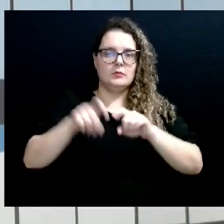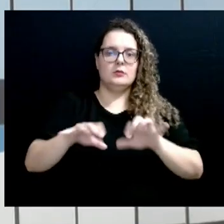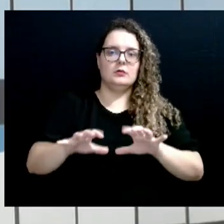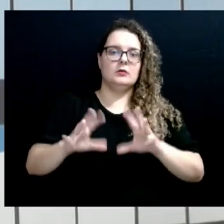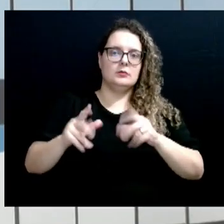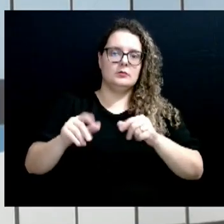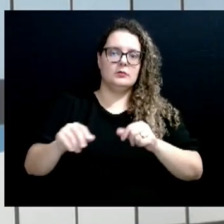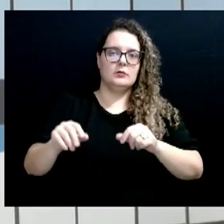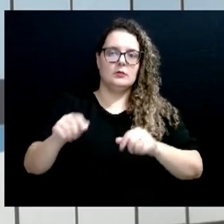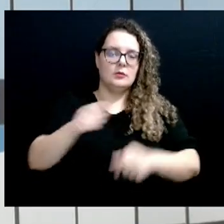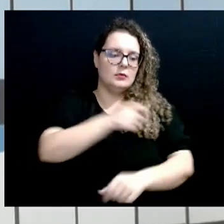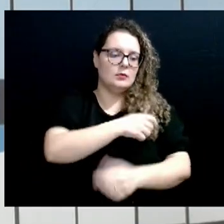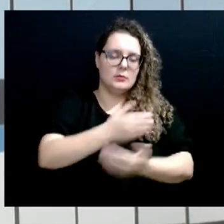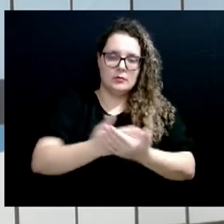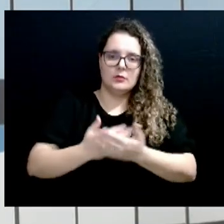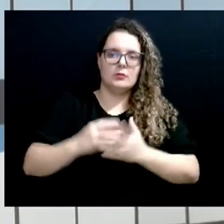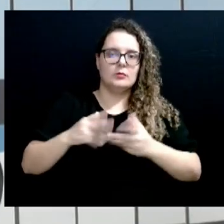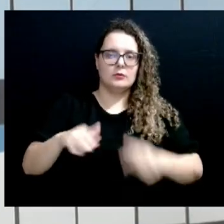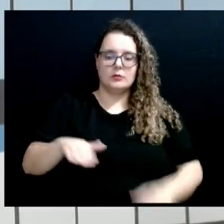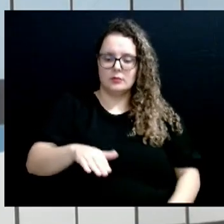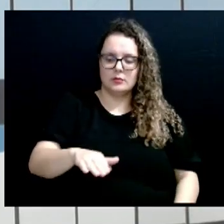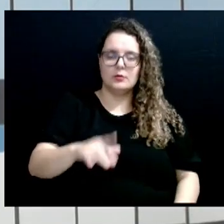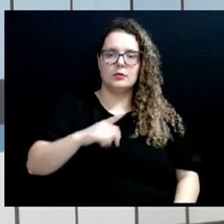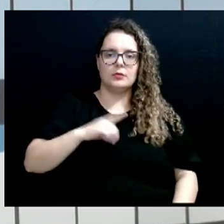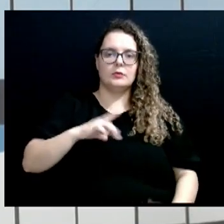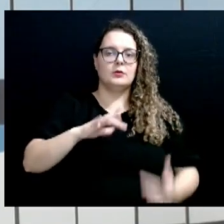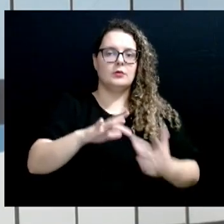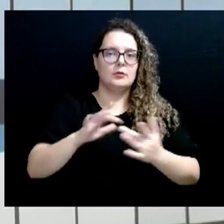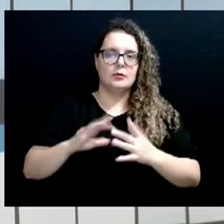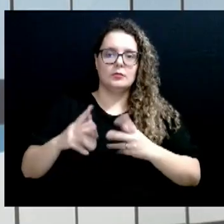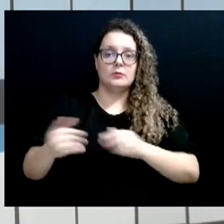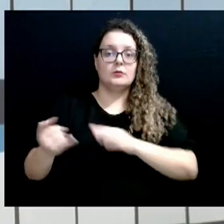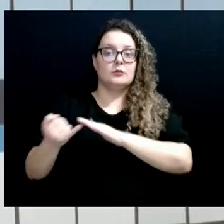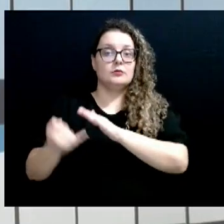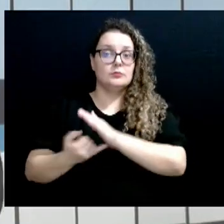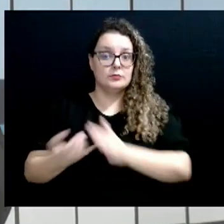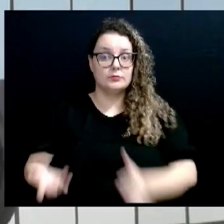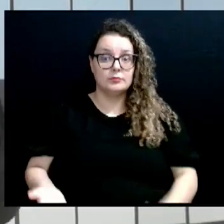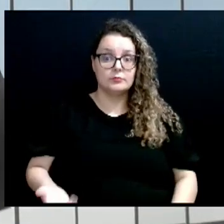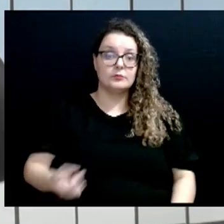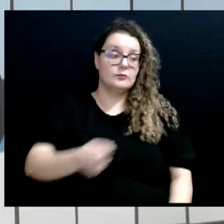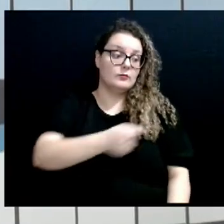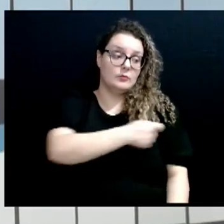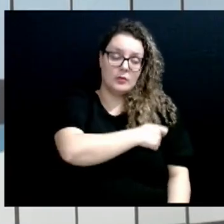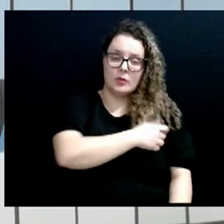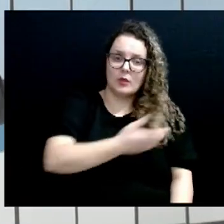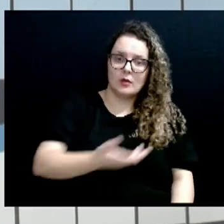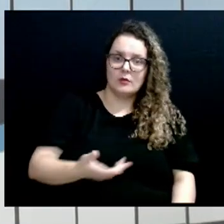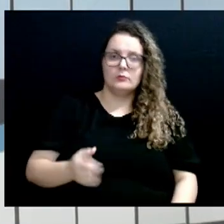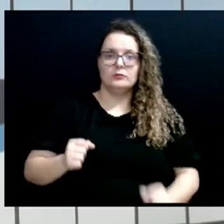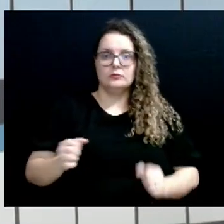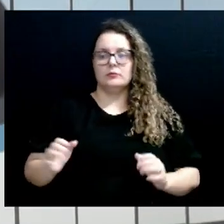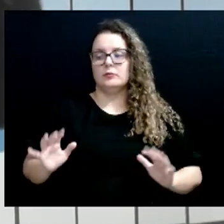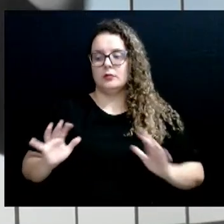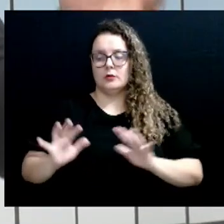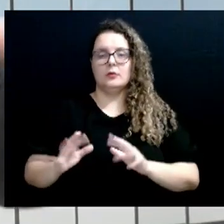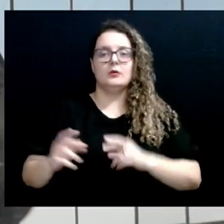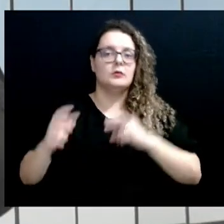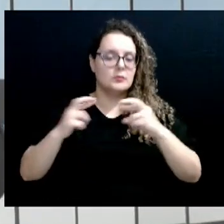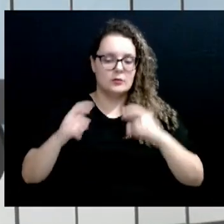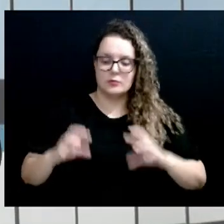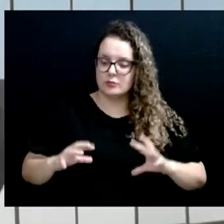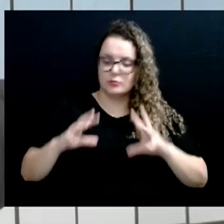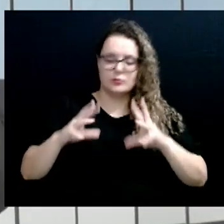dadas, todos os carros, tem lá o contato de todos os instrutores, enfim, dos alunos, eles podem chegar e fazer a fiscalização de todos os